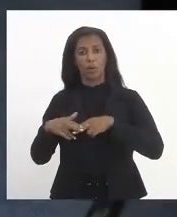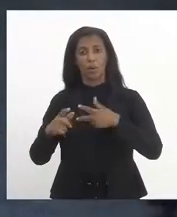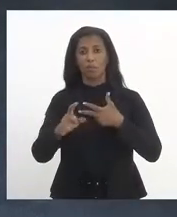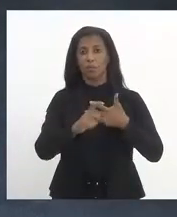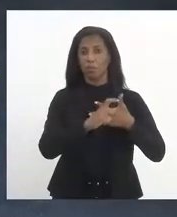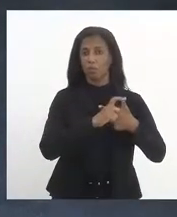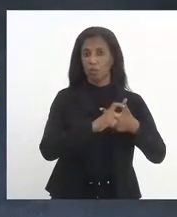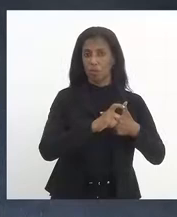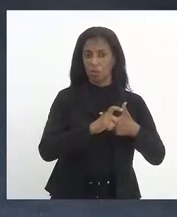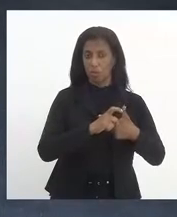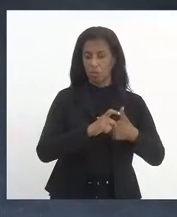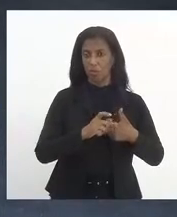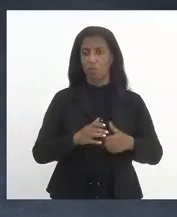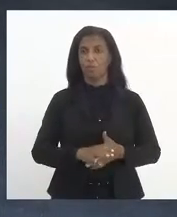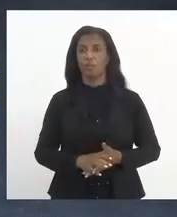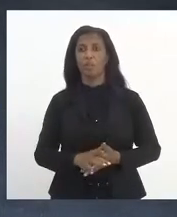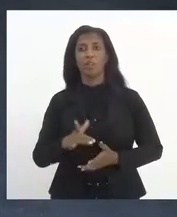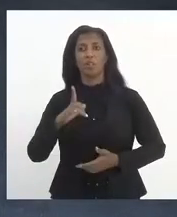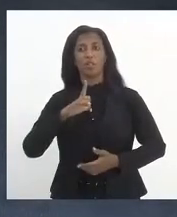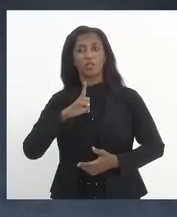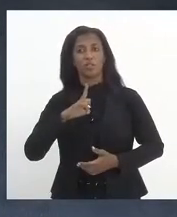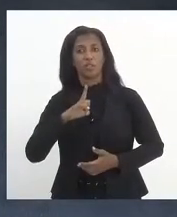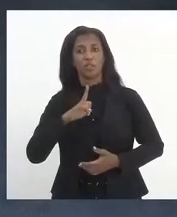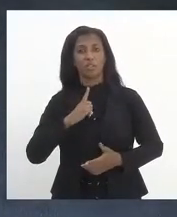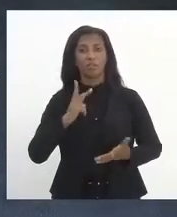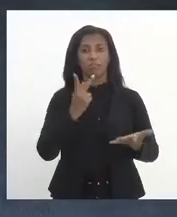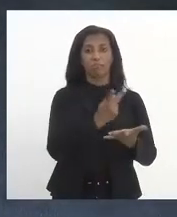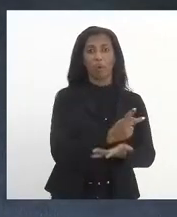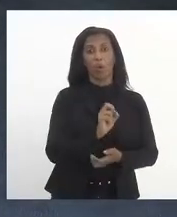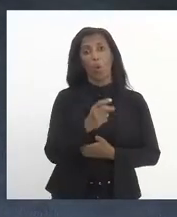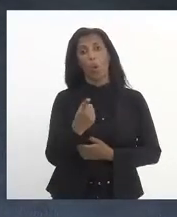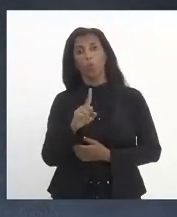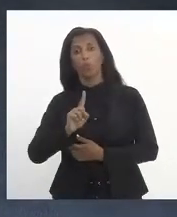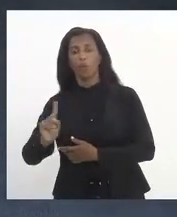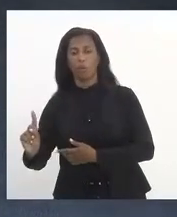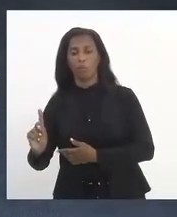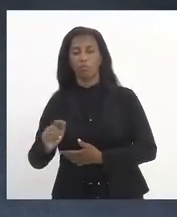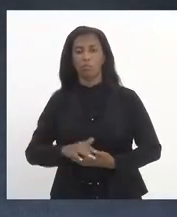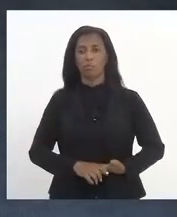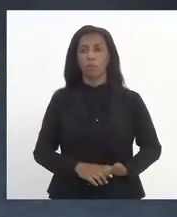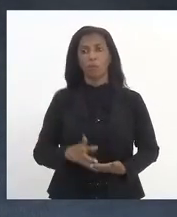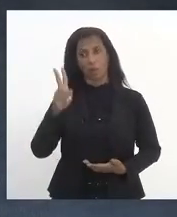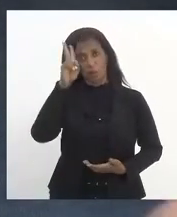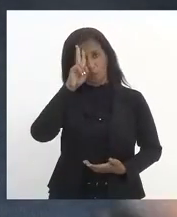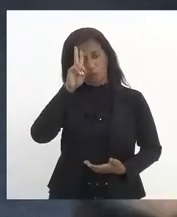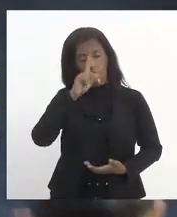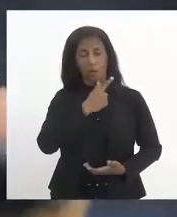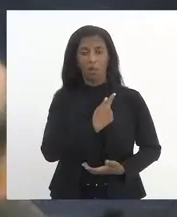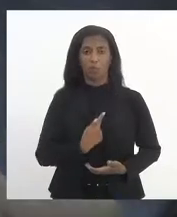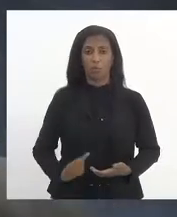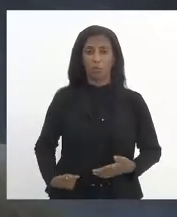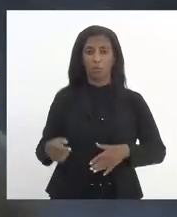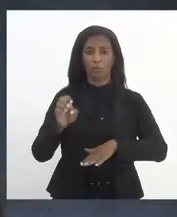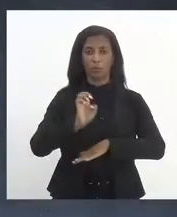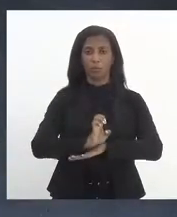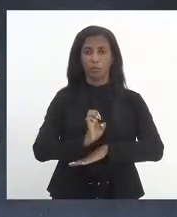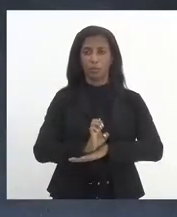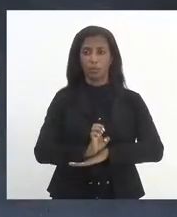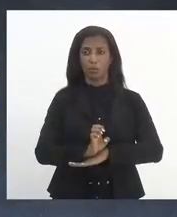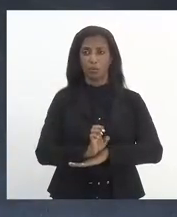a possibilidade de executar ou não. Quero lembrar aqui que o governo do Estado